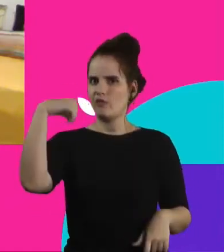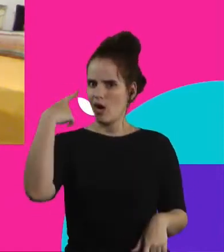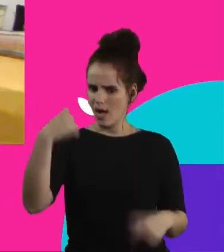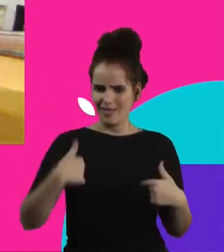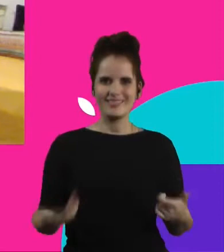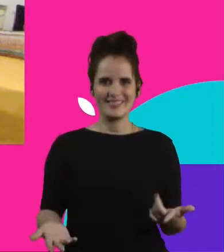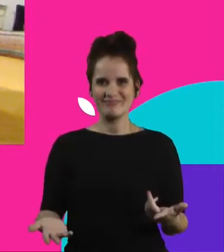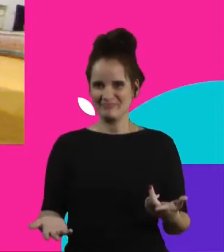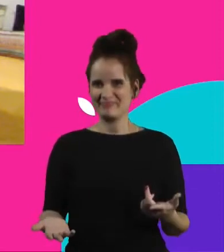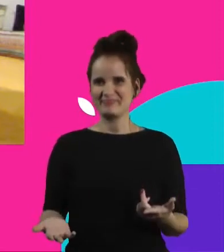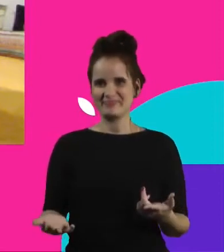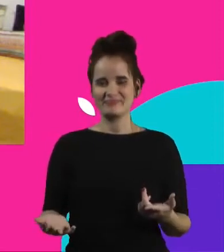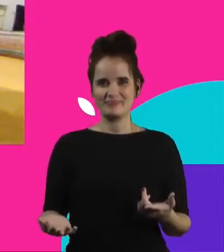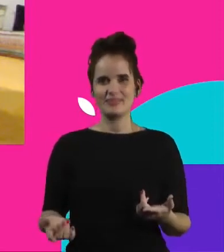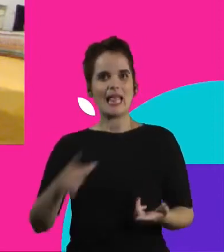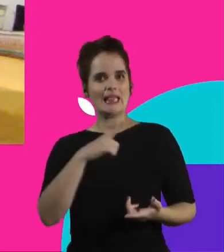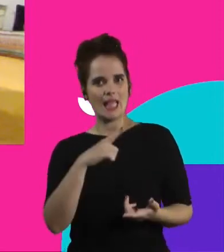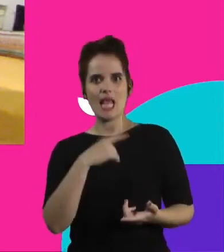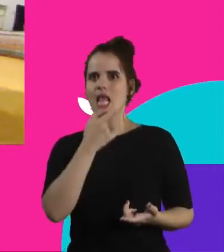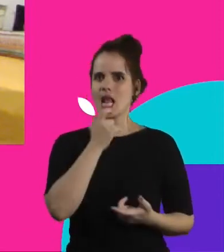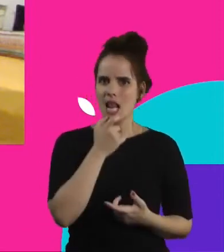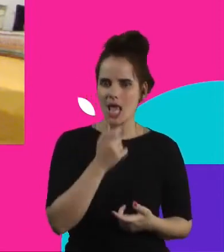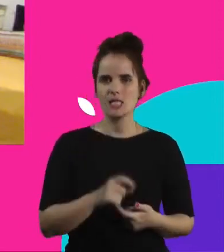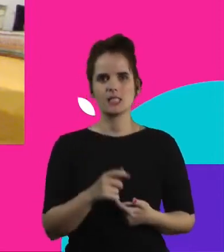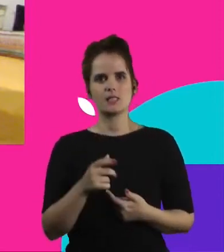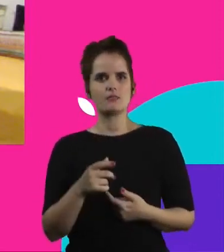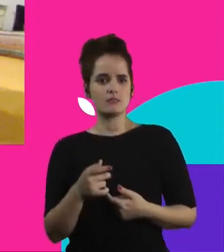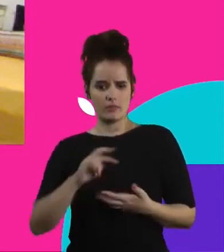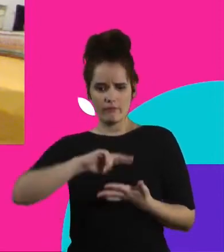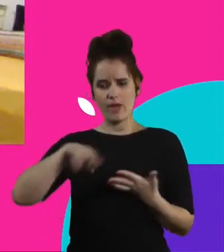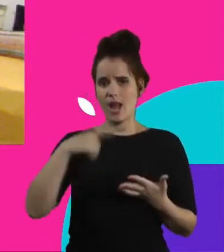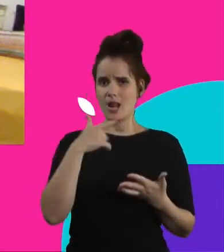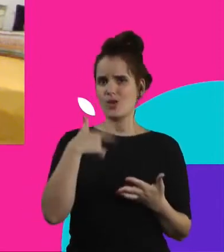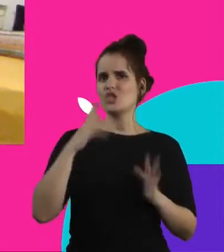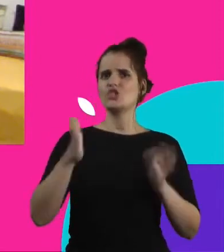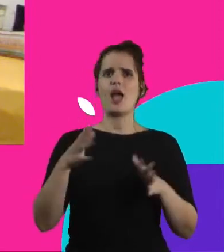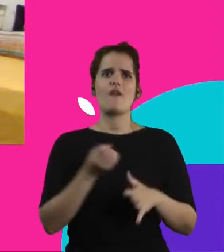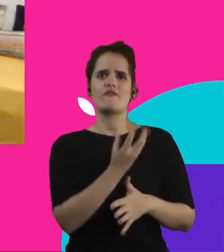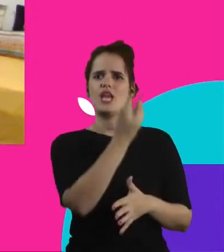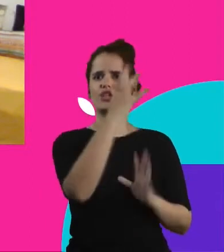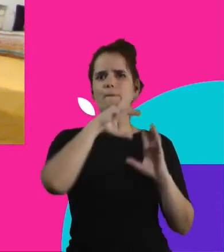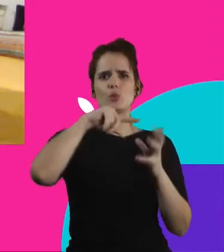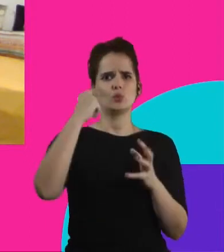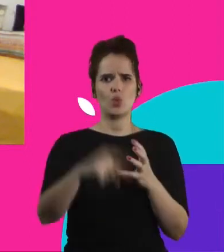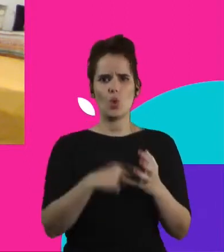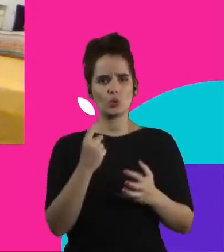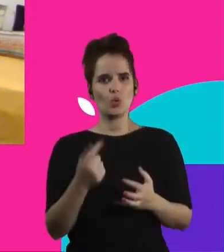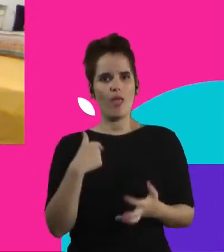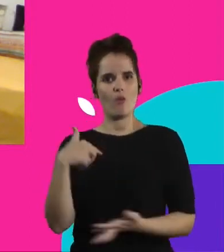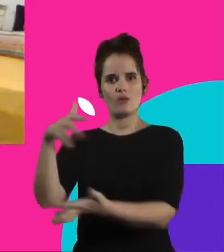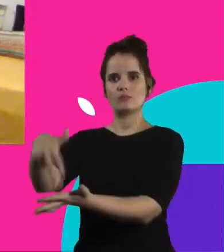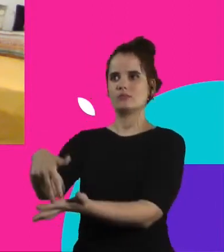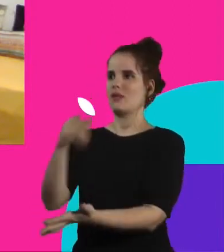que enfim, fala inglês, fala línguas, né? Viajou o mundo inteiro. Você vai... Eu sou o